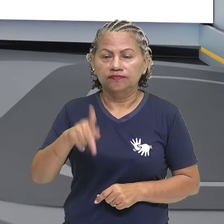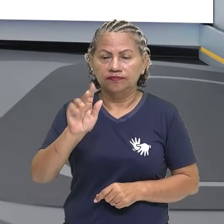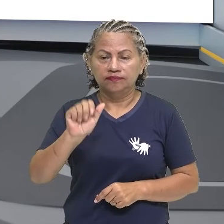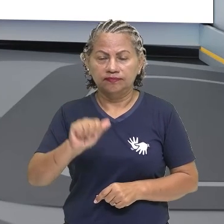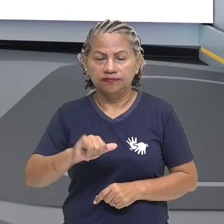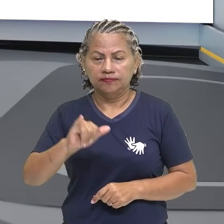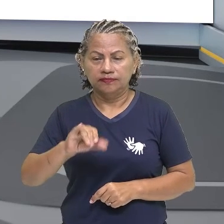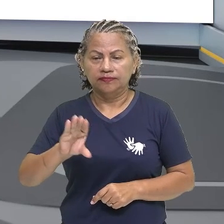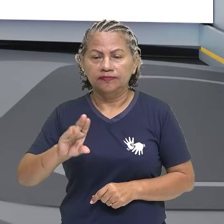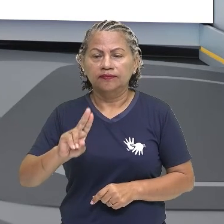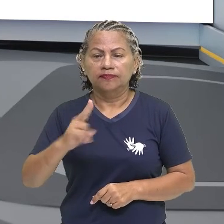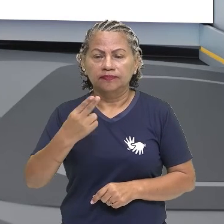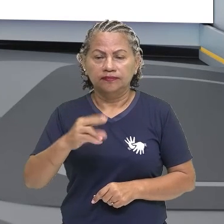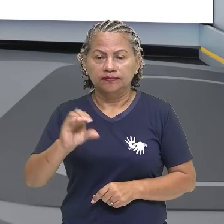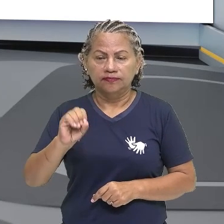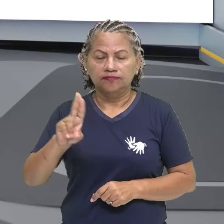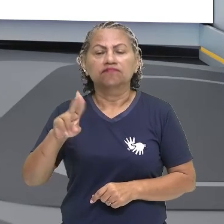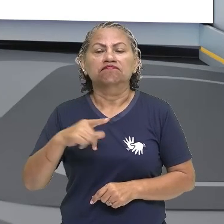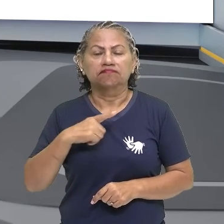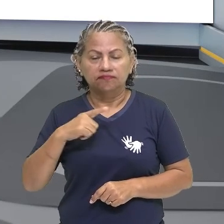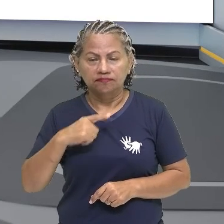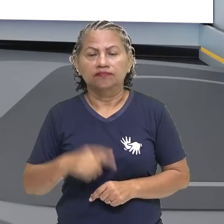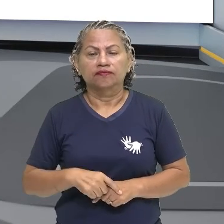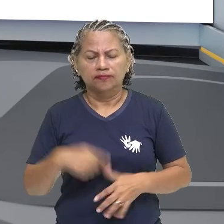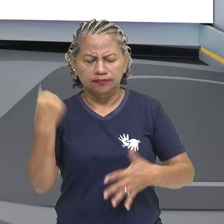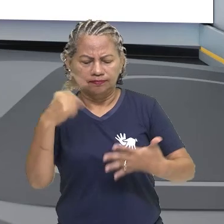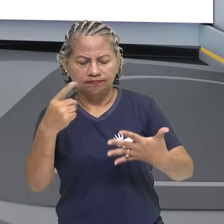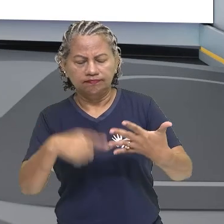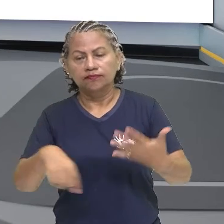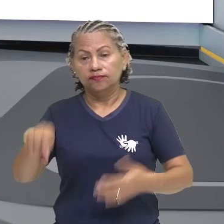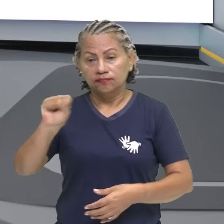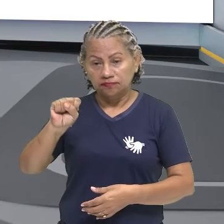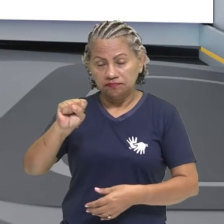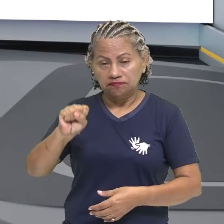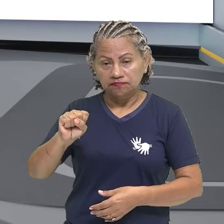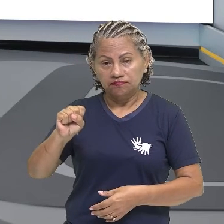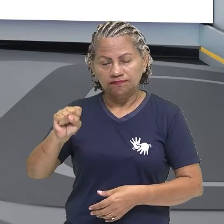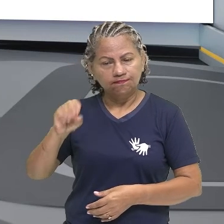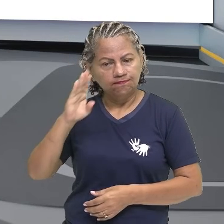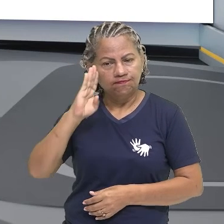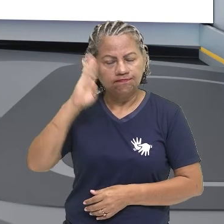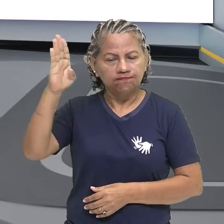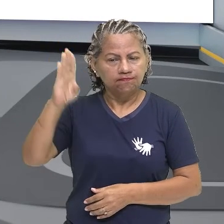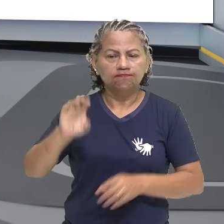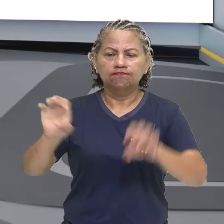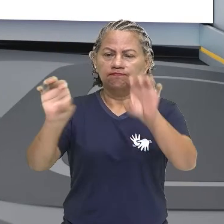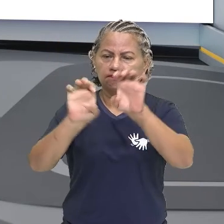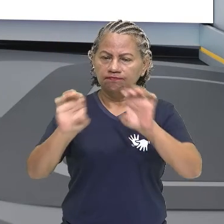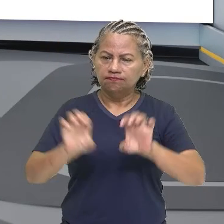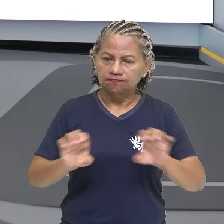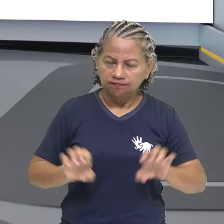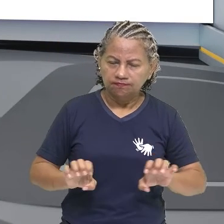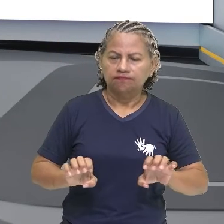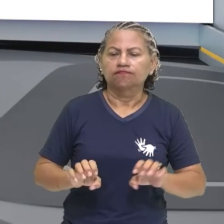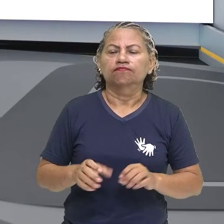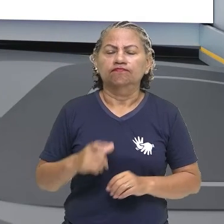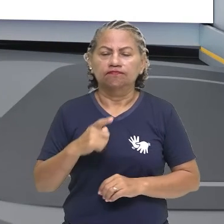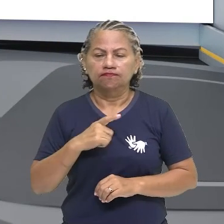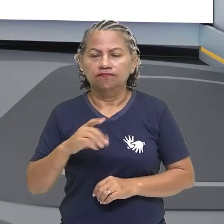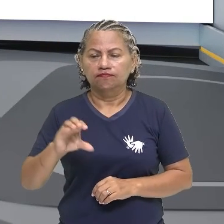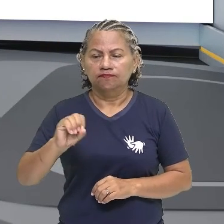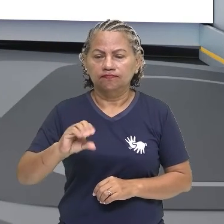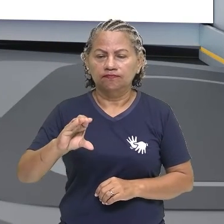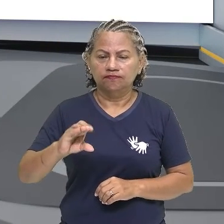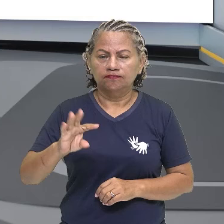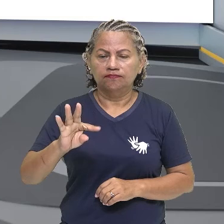método baseado em 8 pontos essenciais em uma estrutura ortogonal. Trata-se